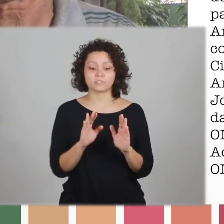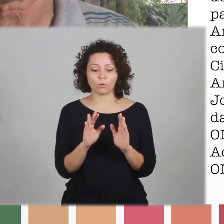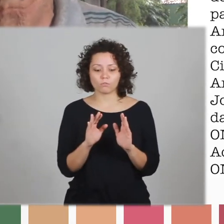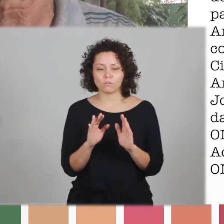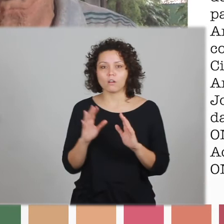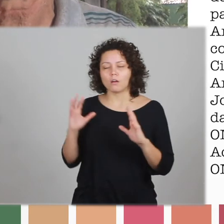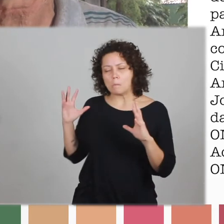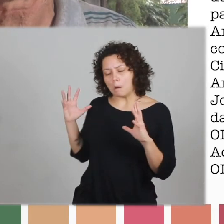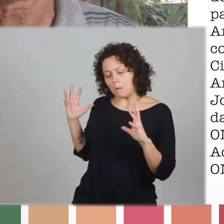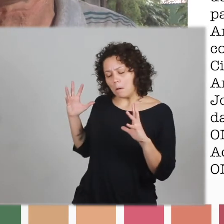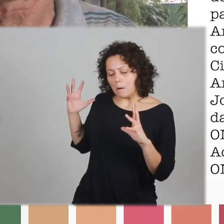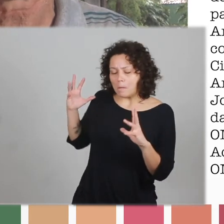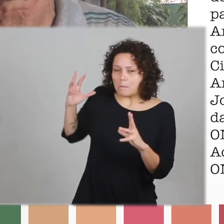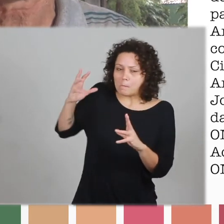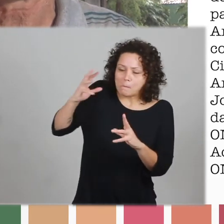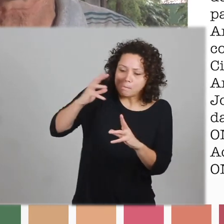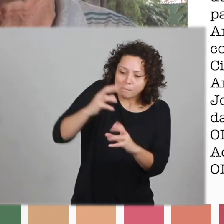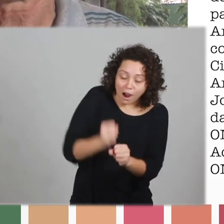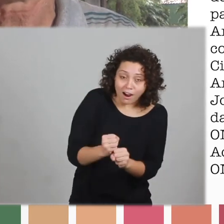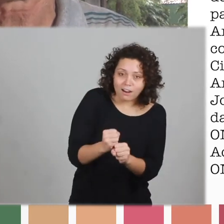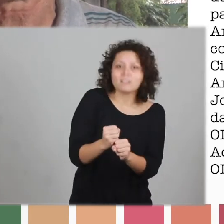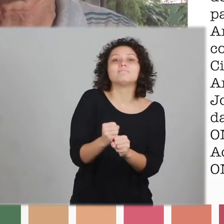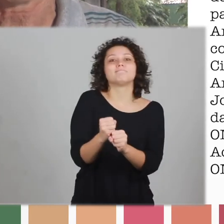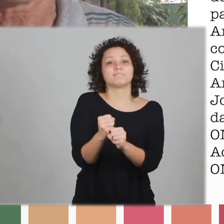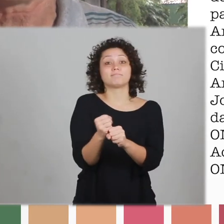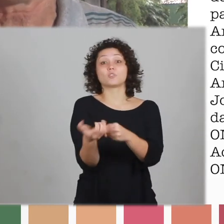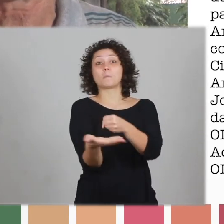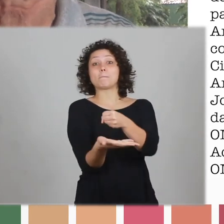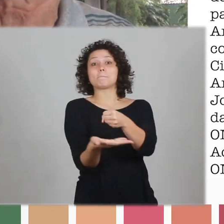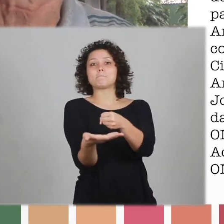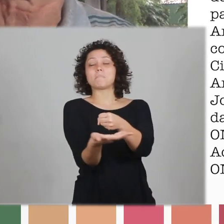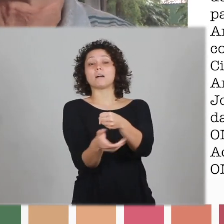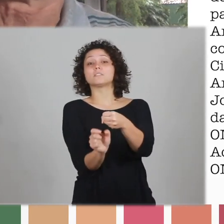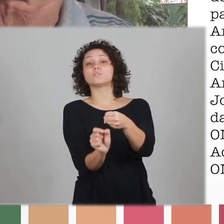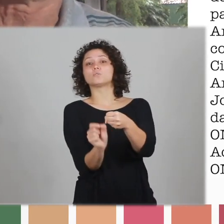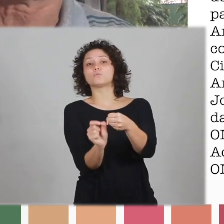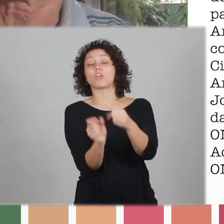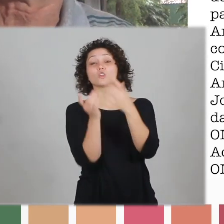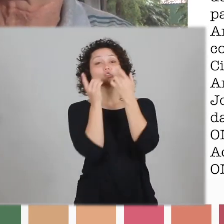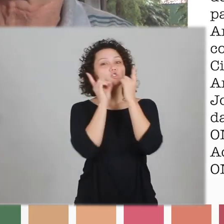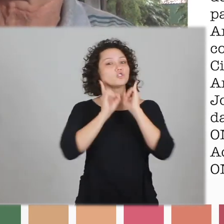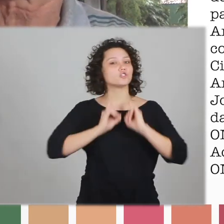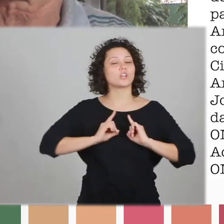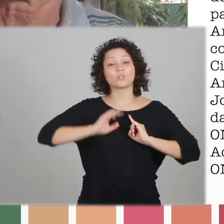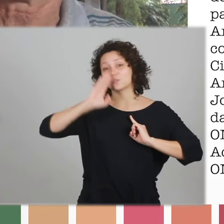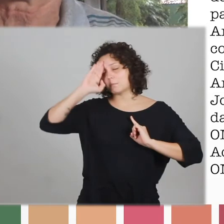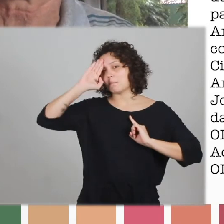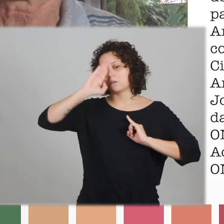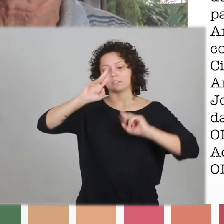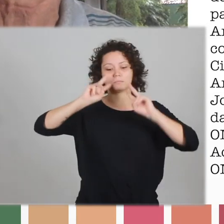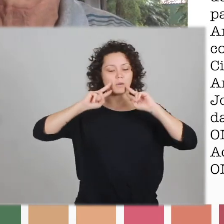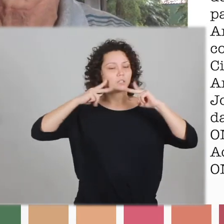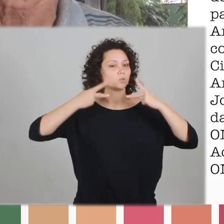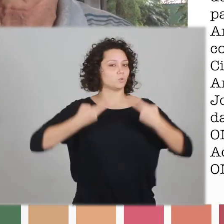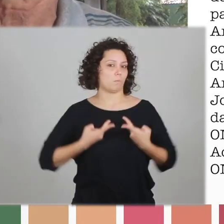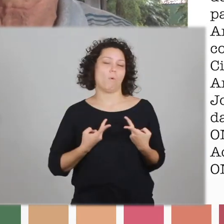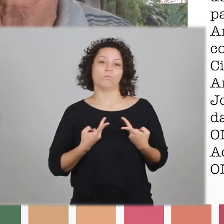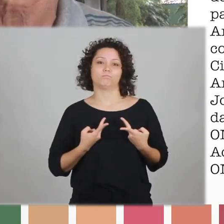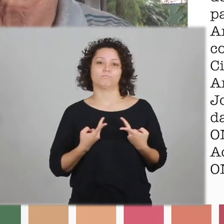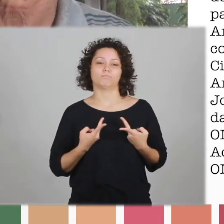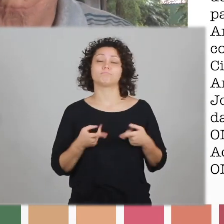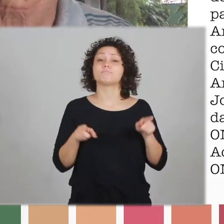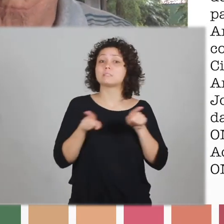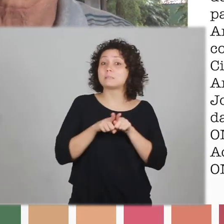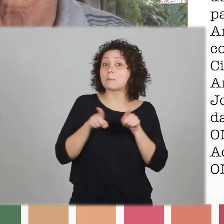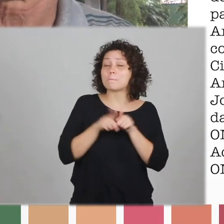feito com base nos direitos humanos e fundamentais e, portanto, geração, disseminação de conhecimentos